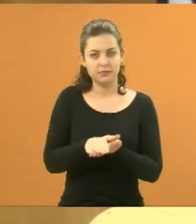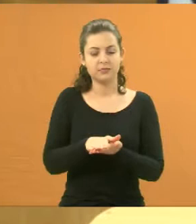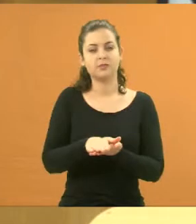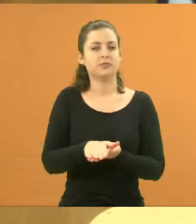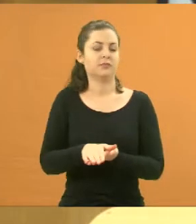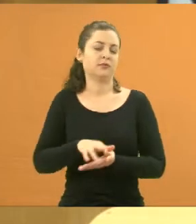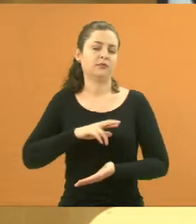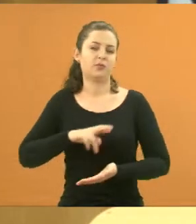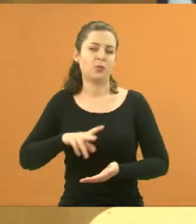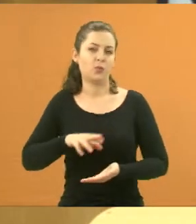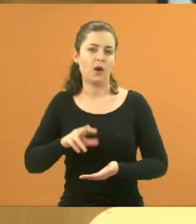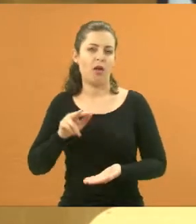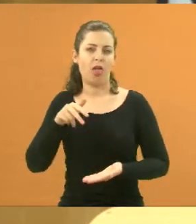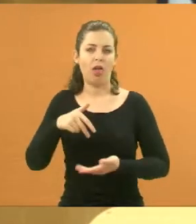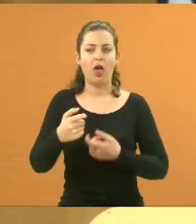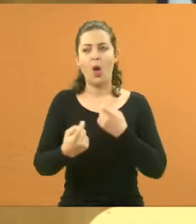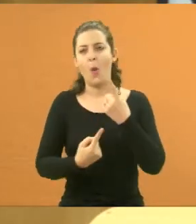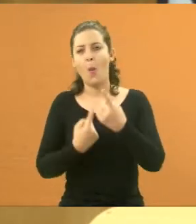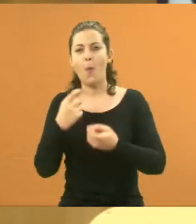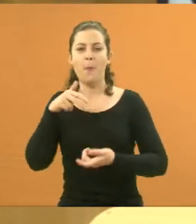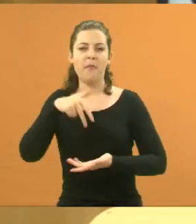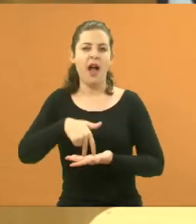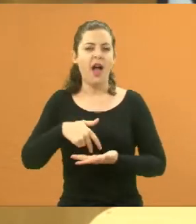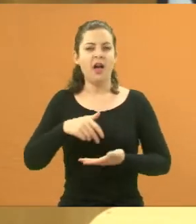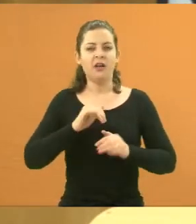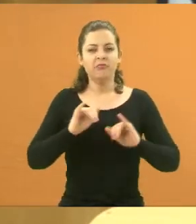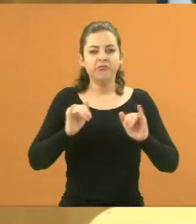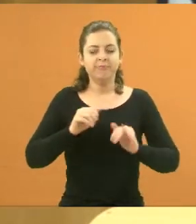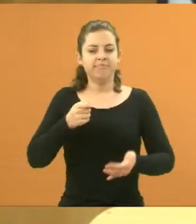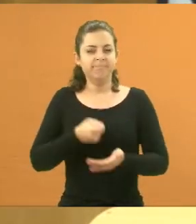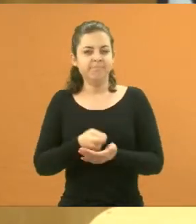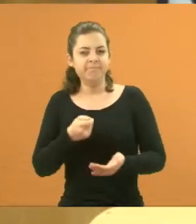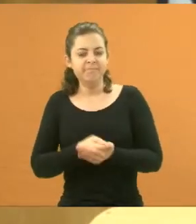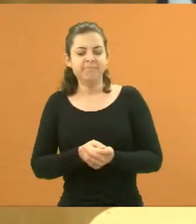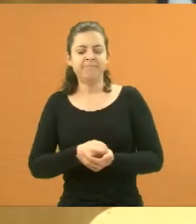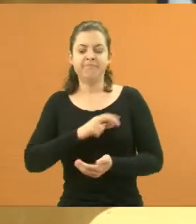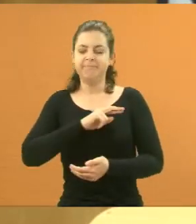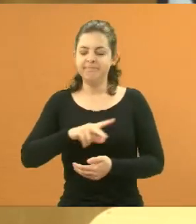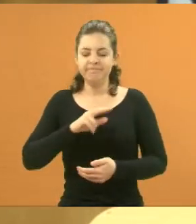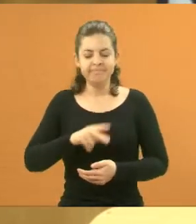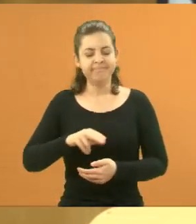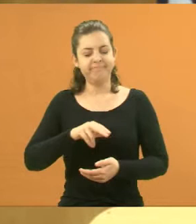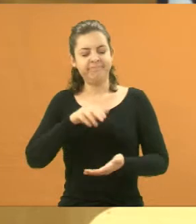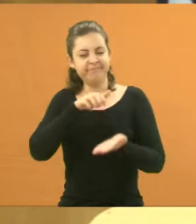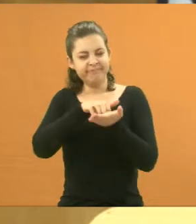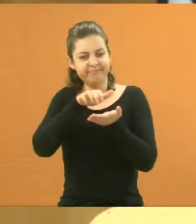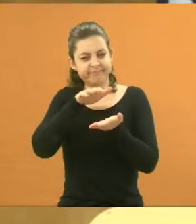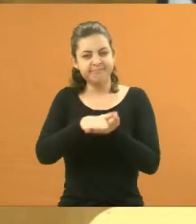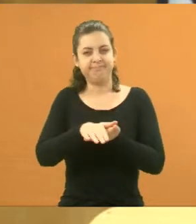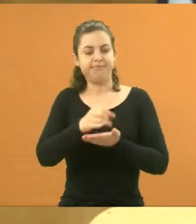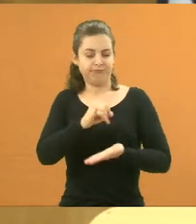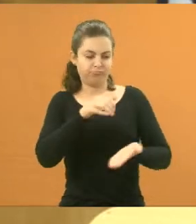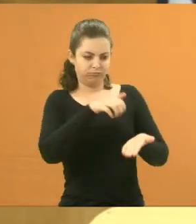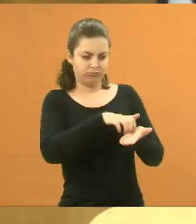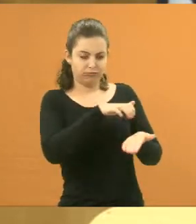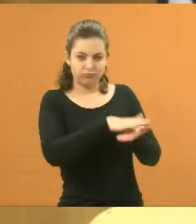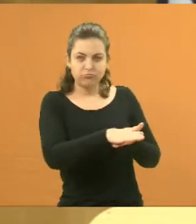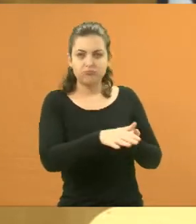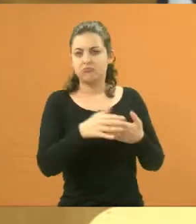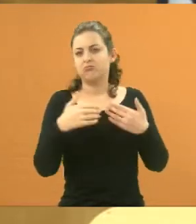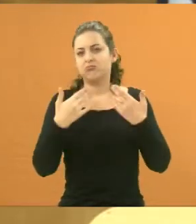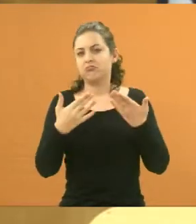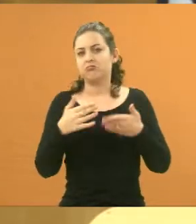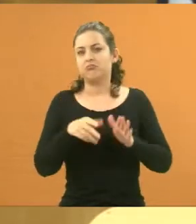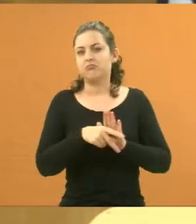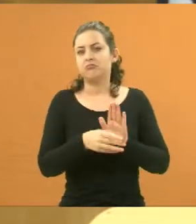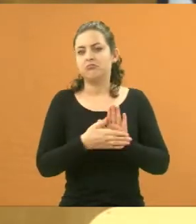né, e alguns deles falaram aí das penalidades. Não é. A gente percebe que não é multar. Se fosse para multar, ele não teria feito